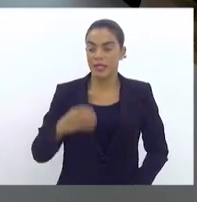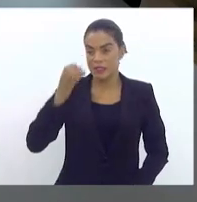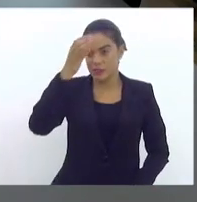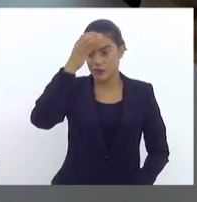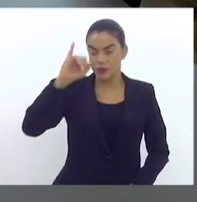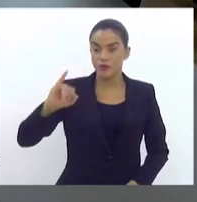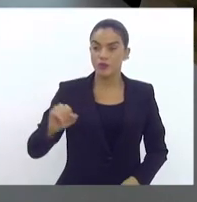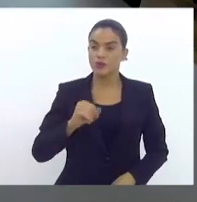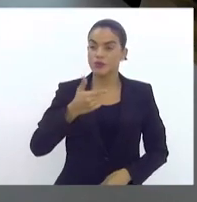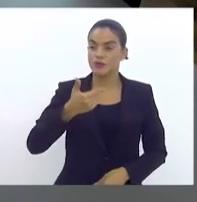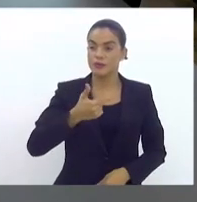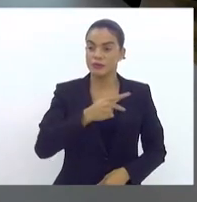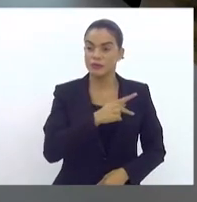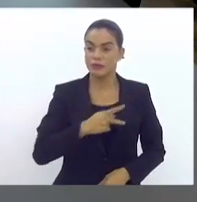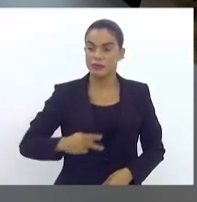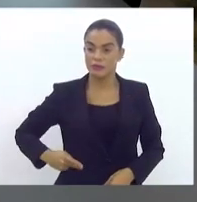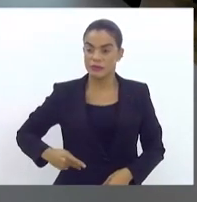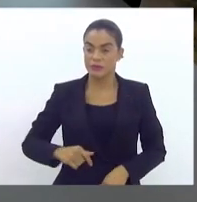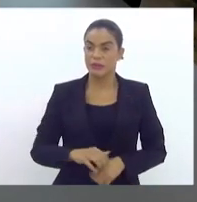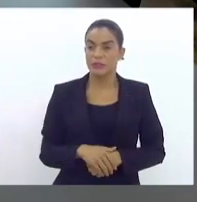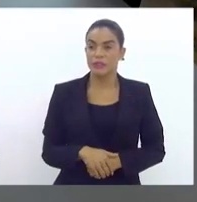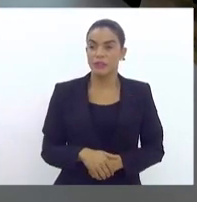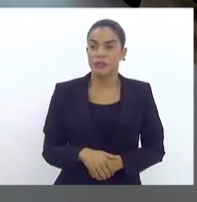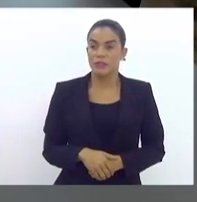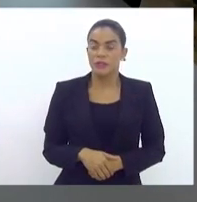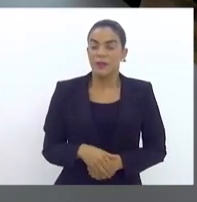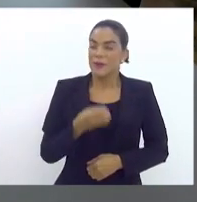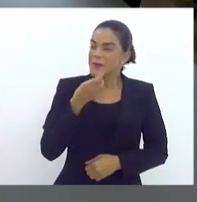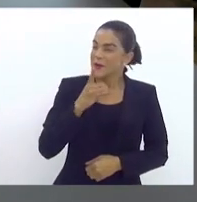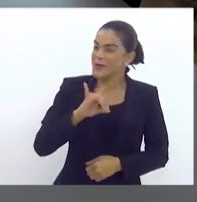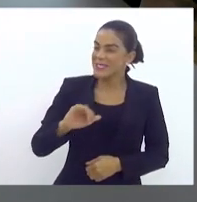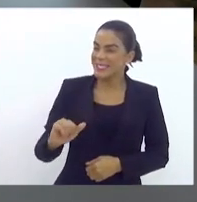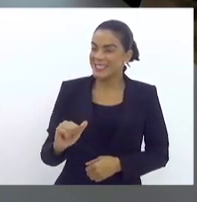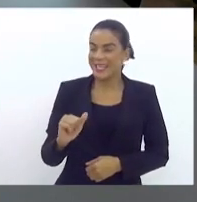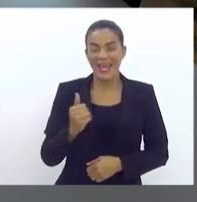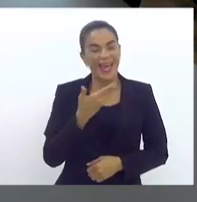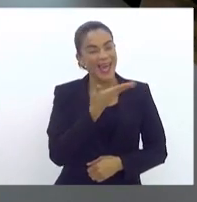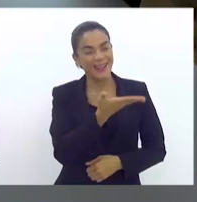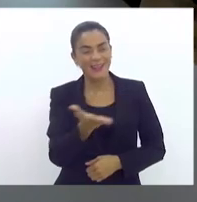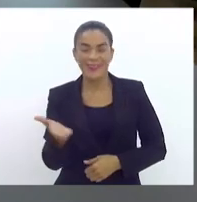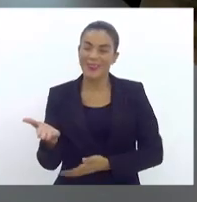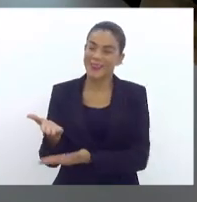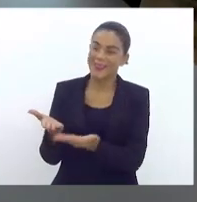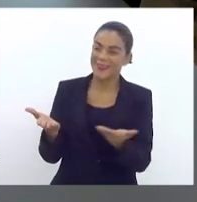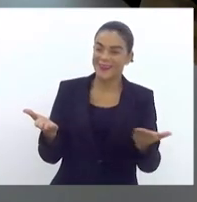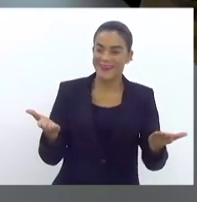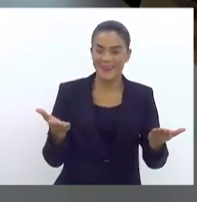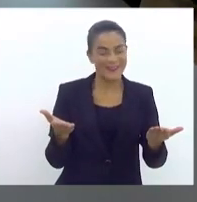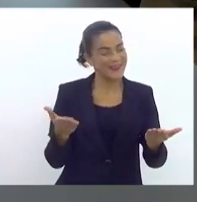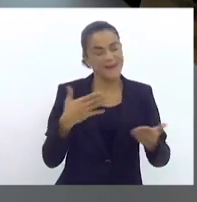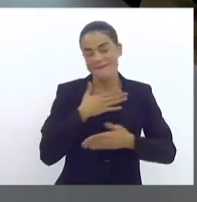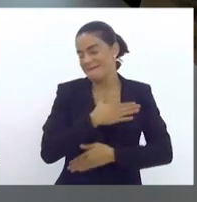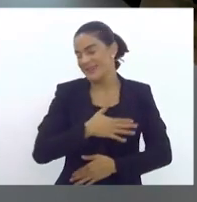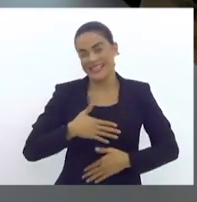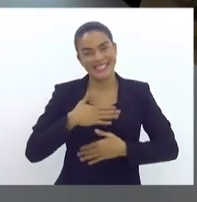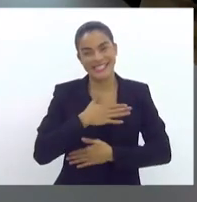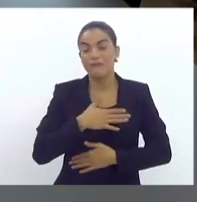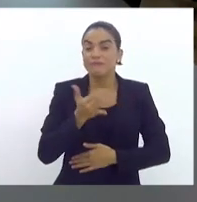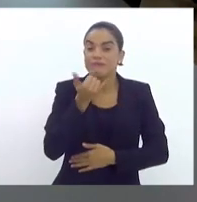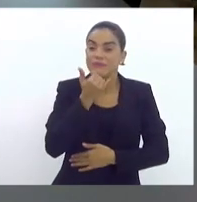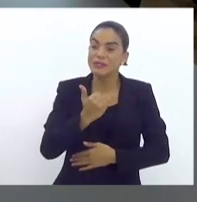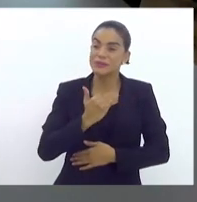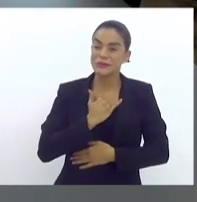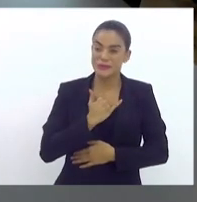Nossa vice-presidente em seguida deputada indiarmelão bom dia a todos e todas é sempre o grande prazer já me